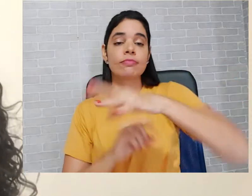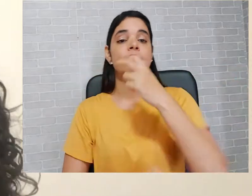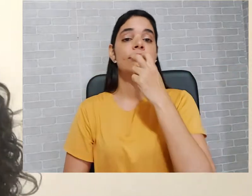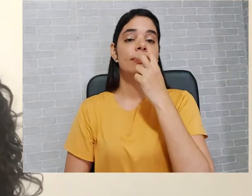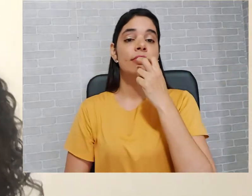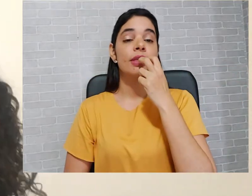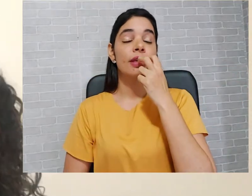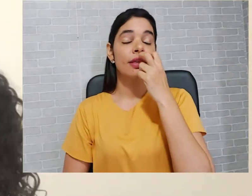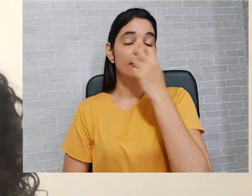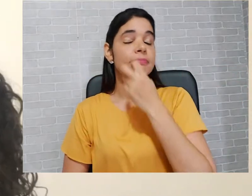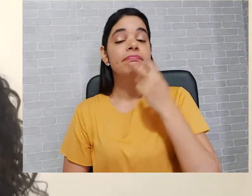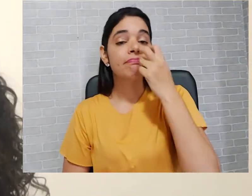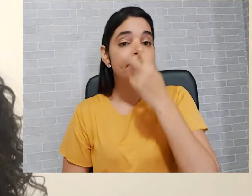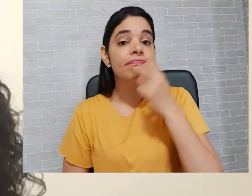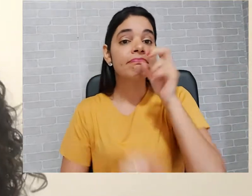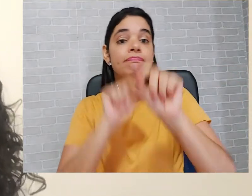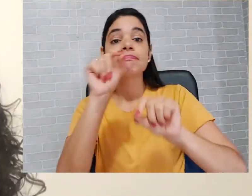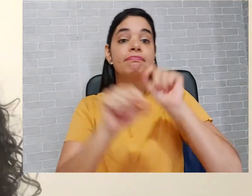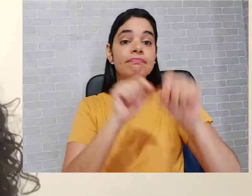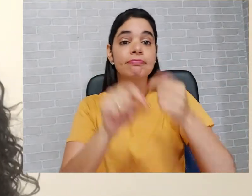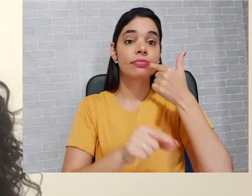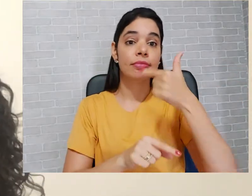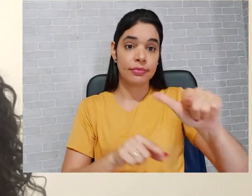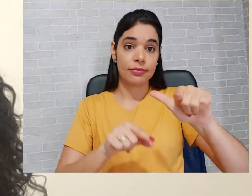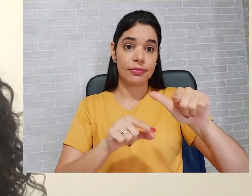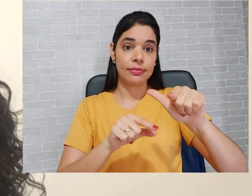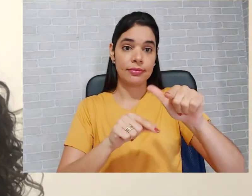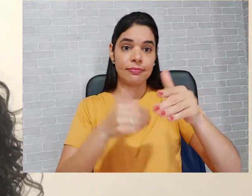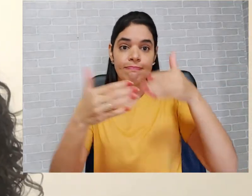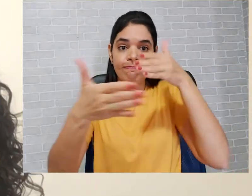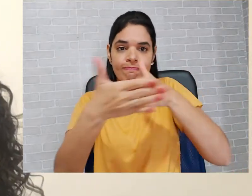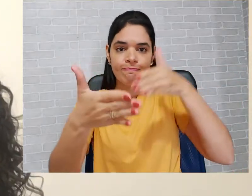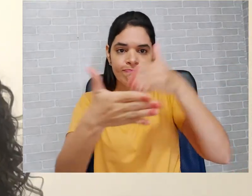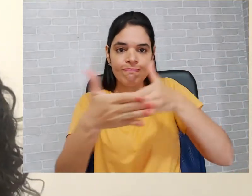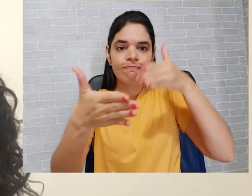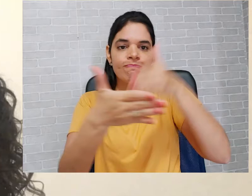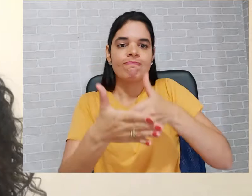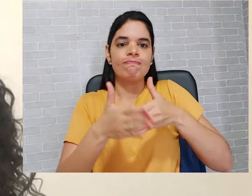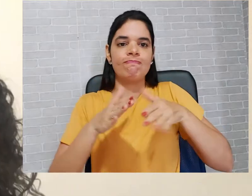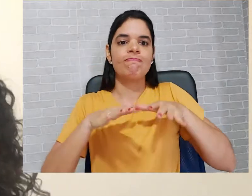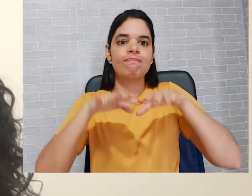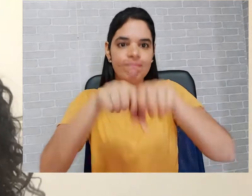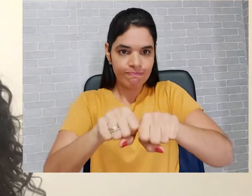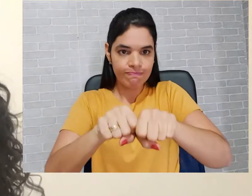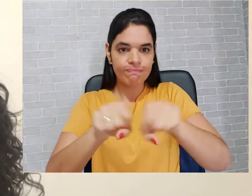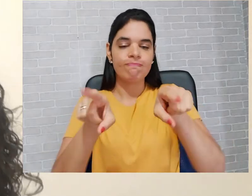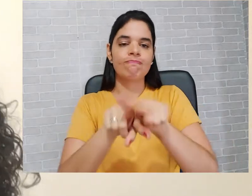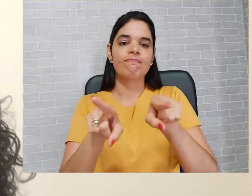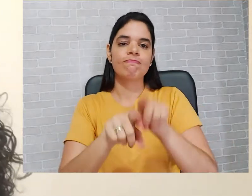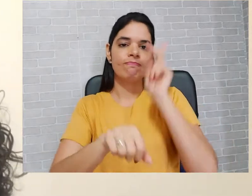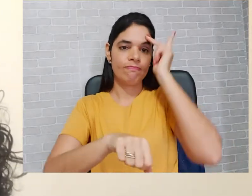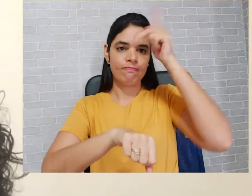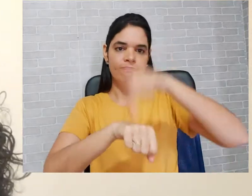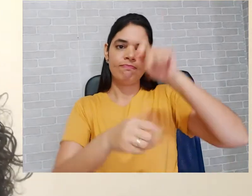se torna uma forte ferramenta de combate à colonização. Autores contemporâneos